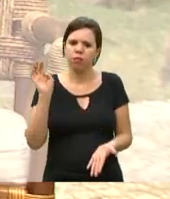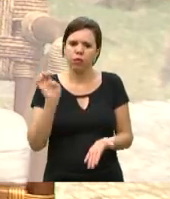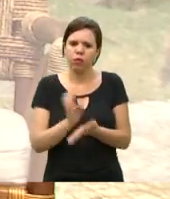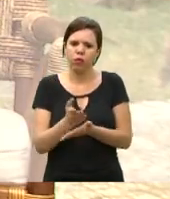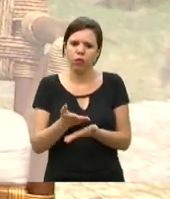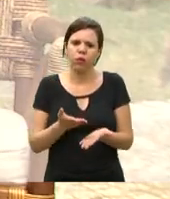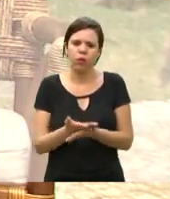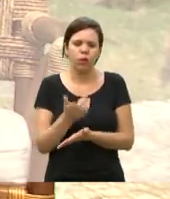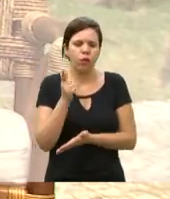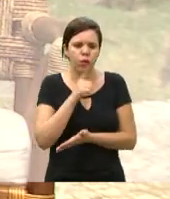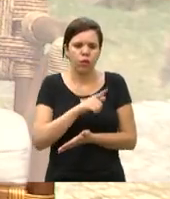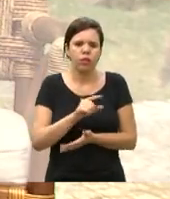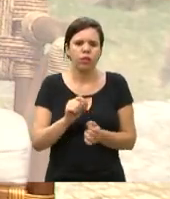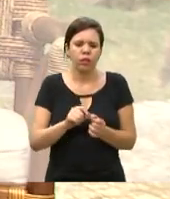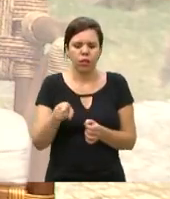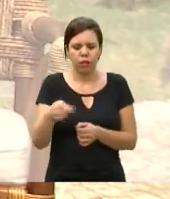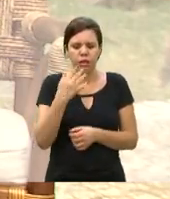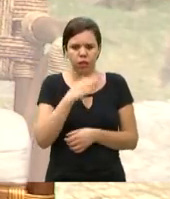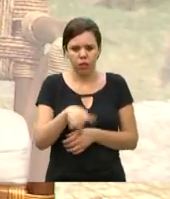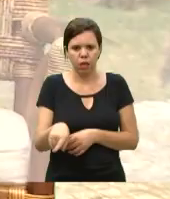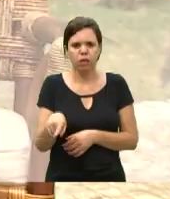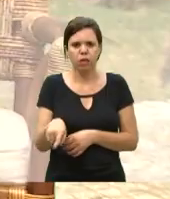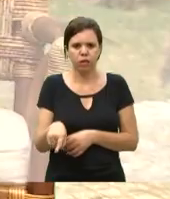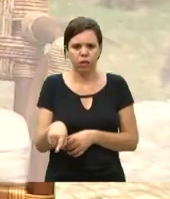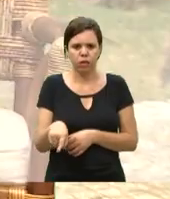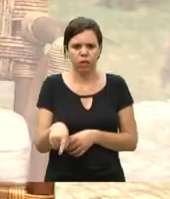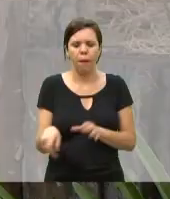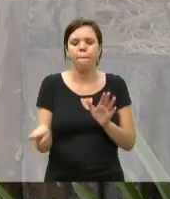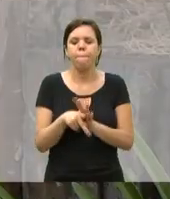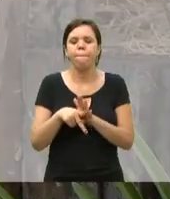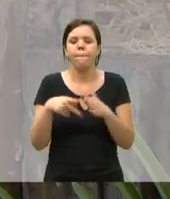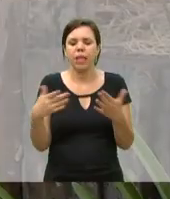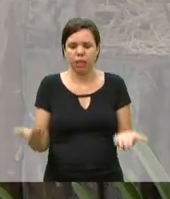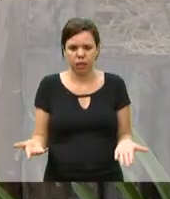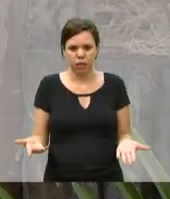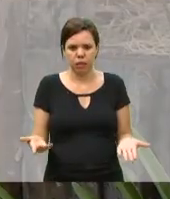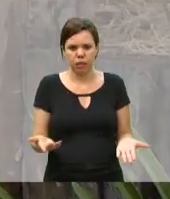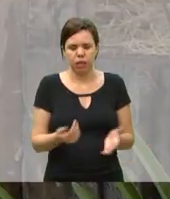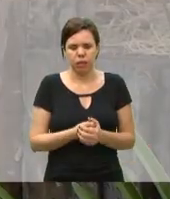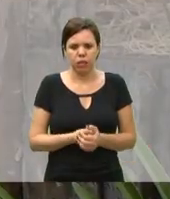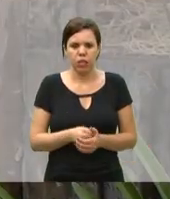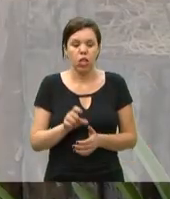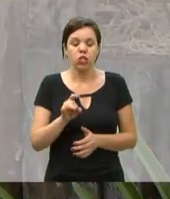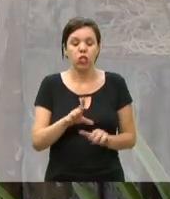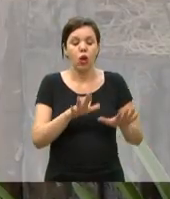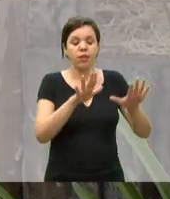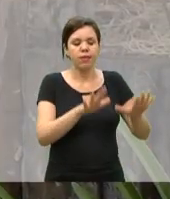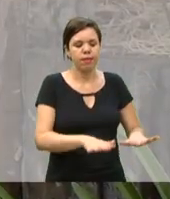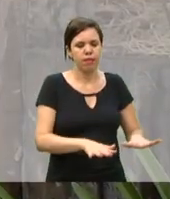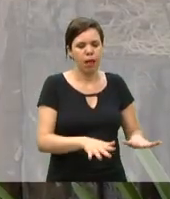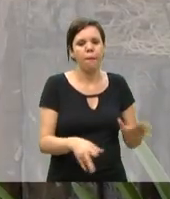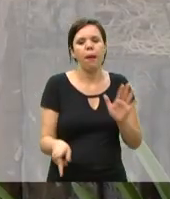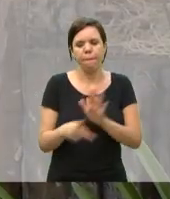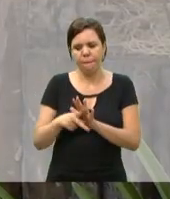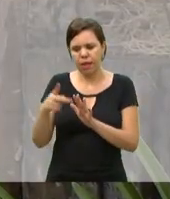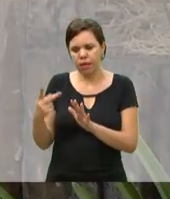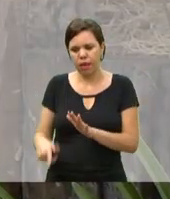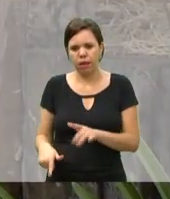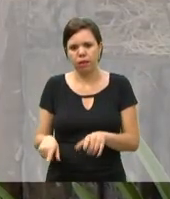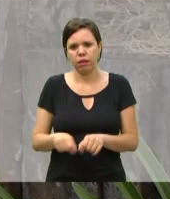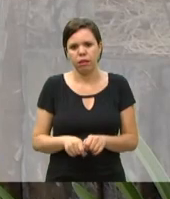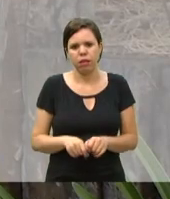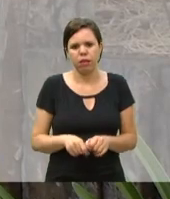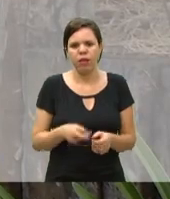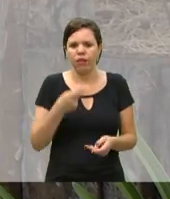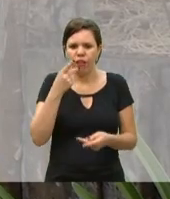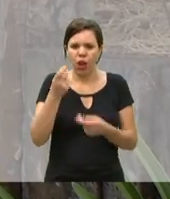efetivamente, não é, essa criança pertença. Não é, não é estar lá, né? Aqui a gente falou de